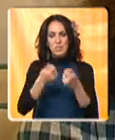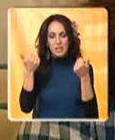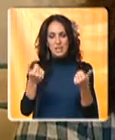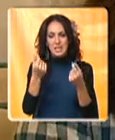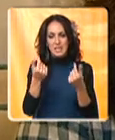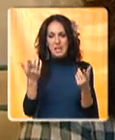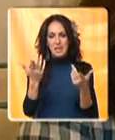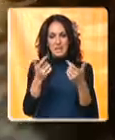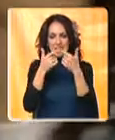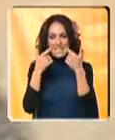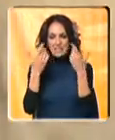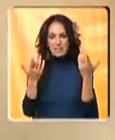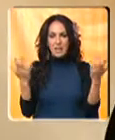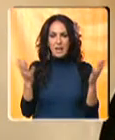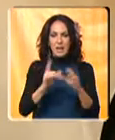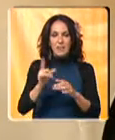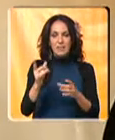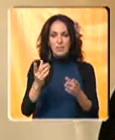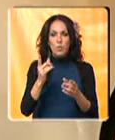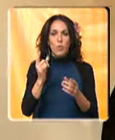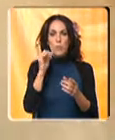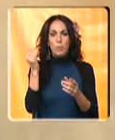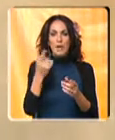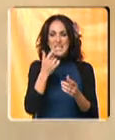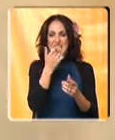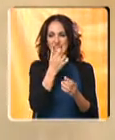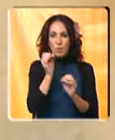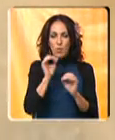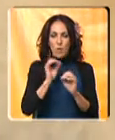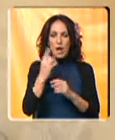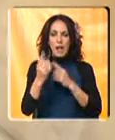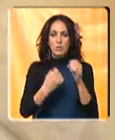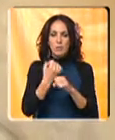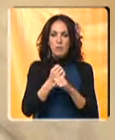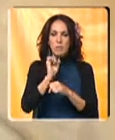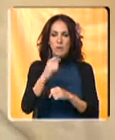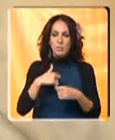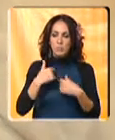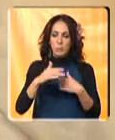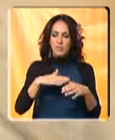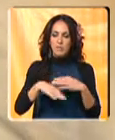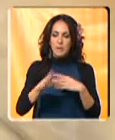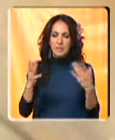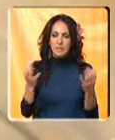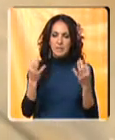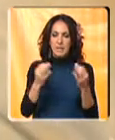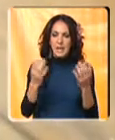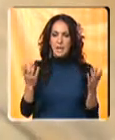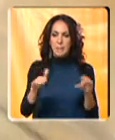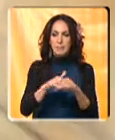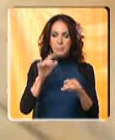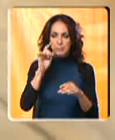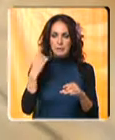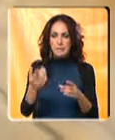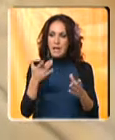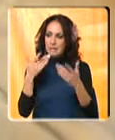por causa disso. Portanto, uma vez que ele não tem dentes em condições, uma vez que alguns dos trabalhos que ele fazia eram figurações especiais,